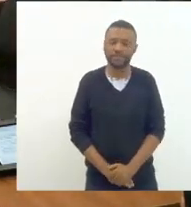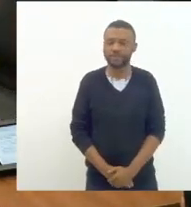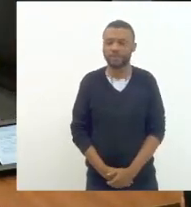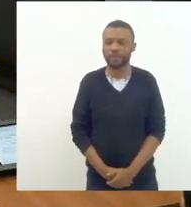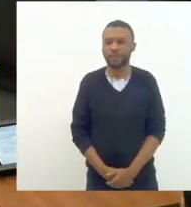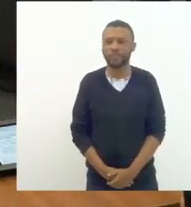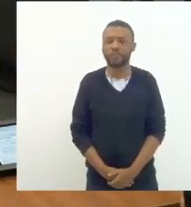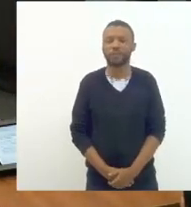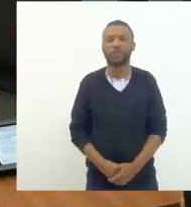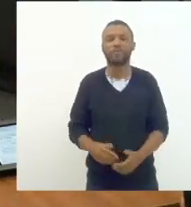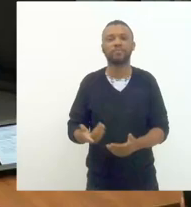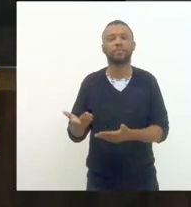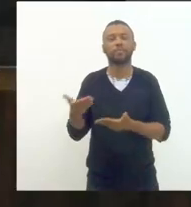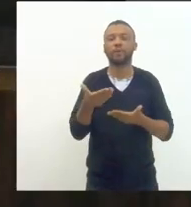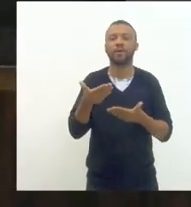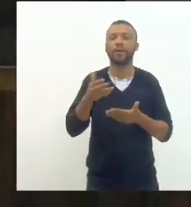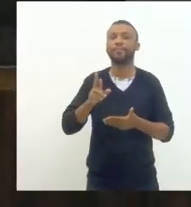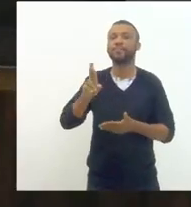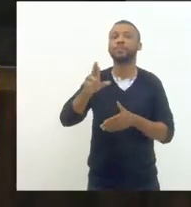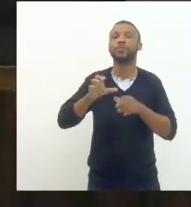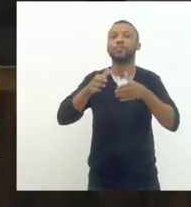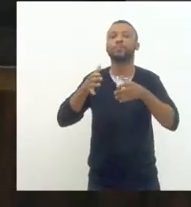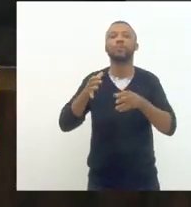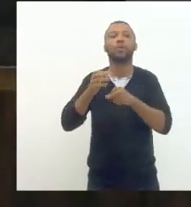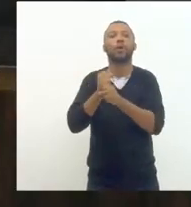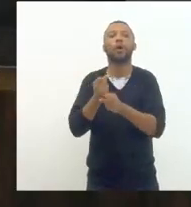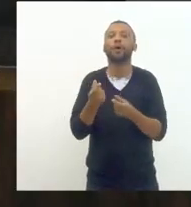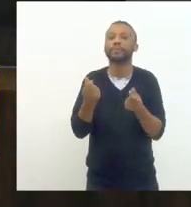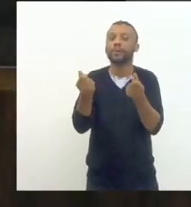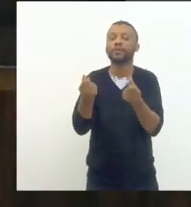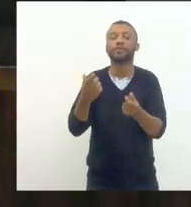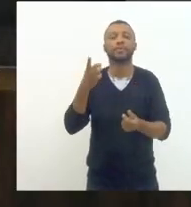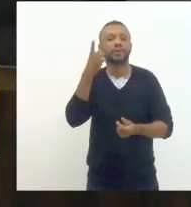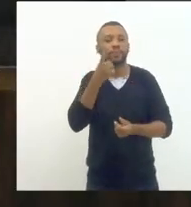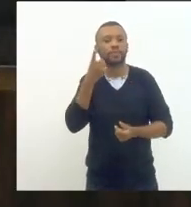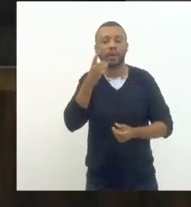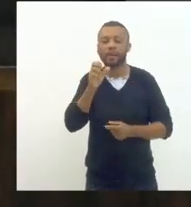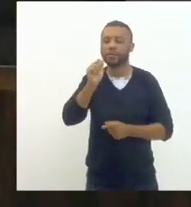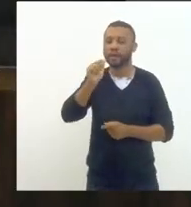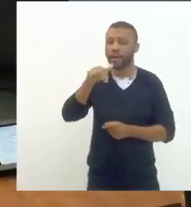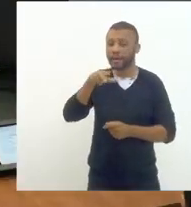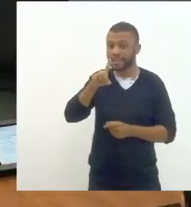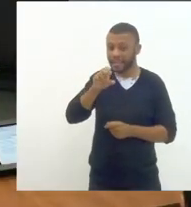Pela Comissão de Orçamento, deputado Anderson Moraes.